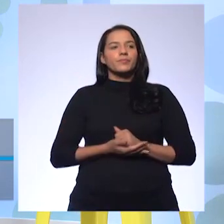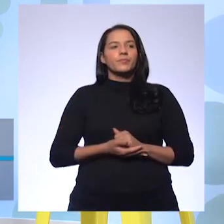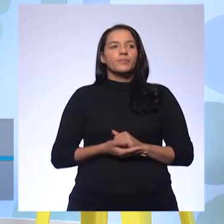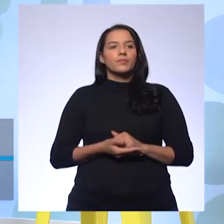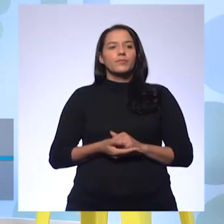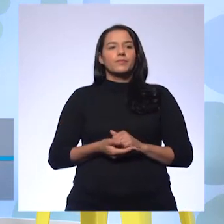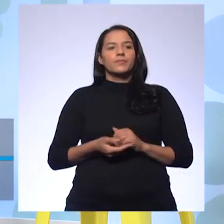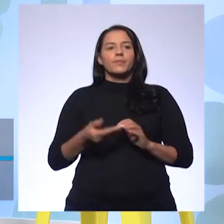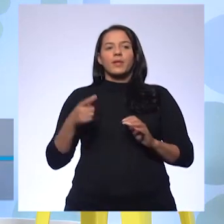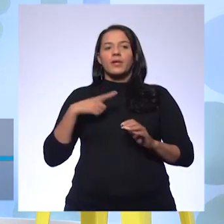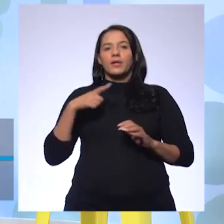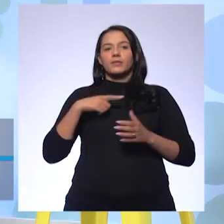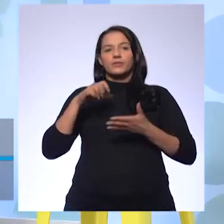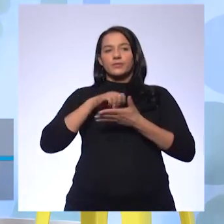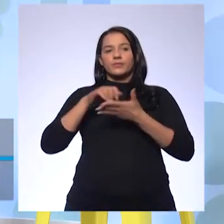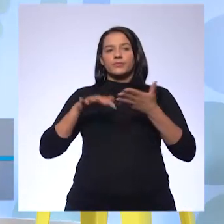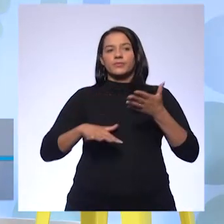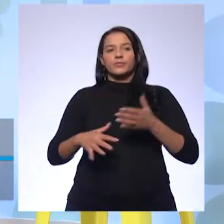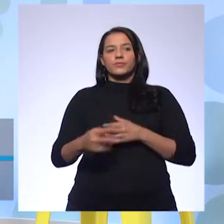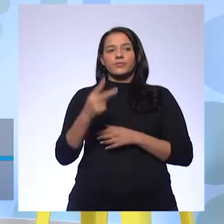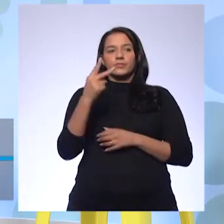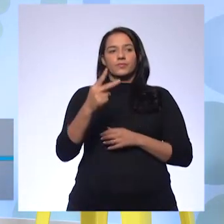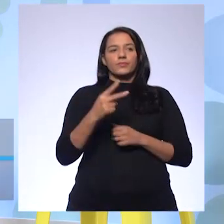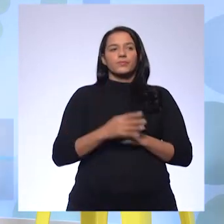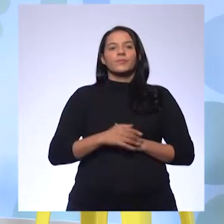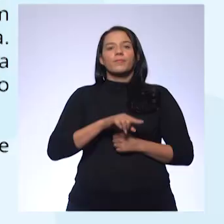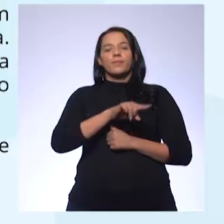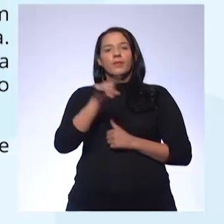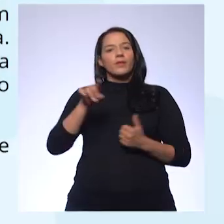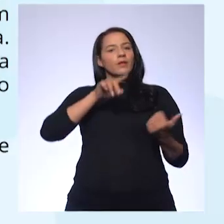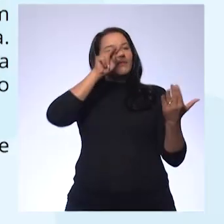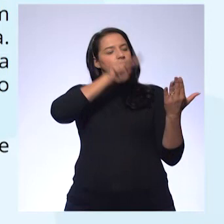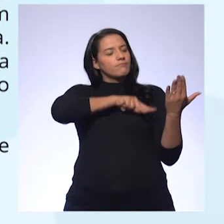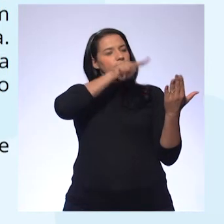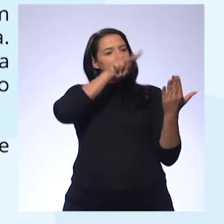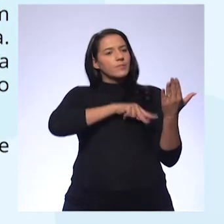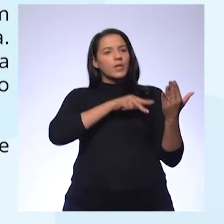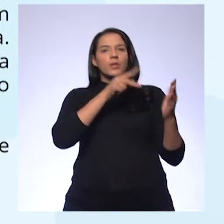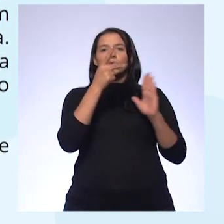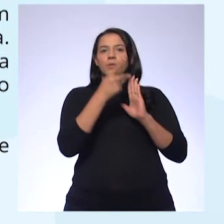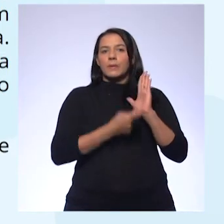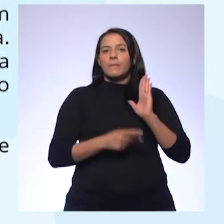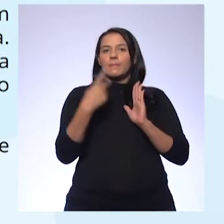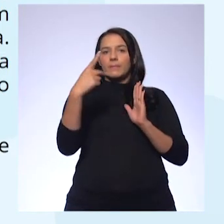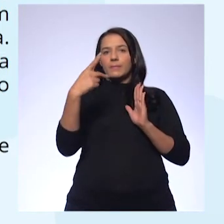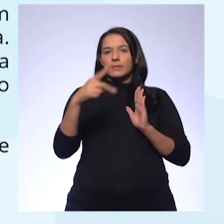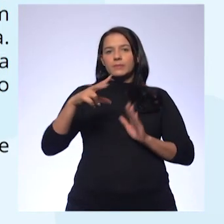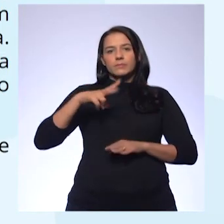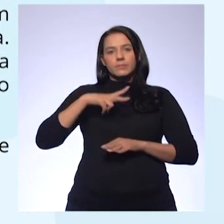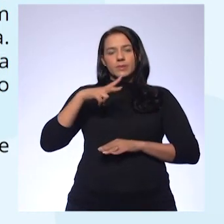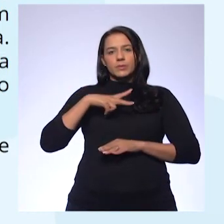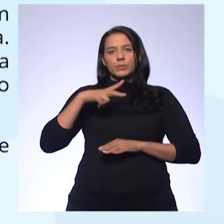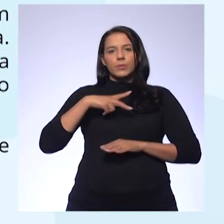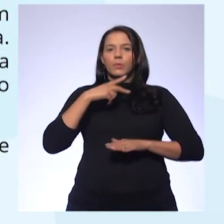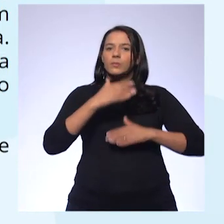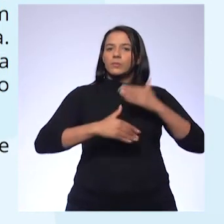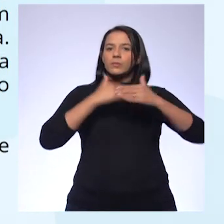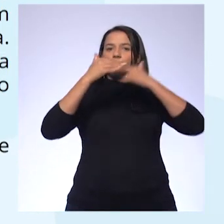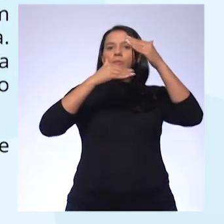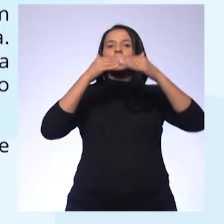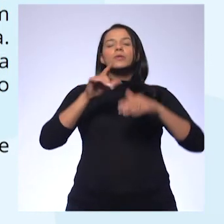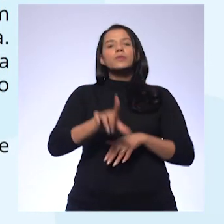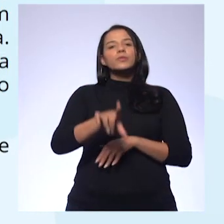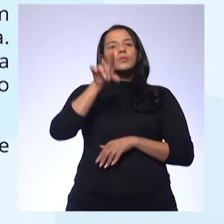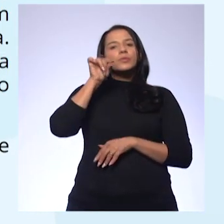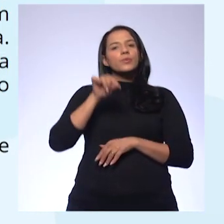atividade 2, que diz lá, releia as ações do seu plano de desenvolvimento pessoal e escolha uma ação